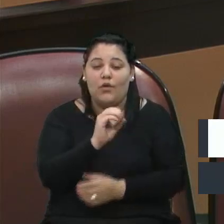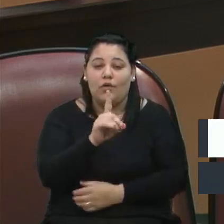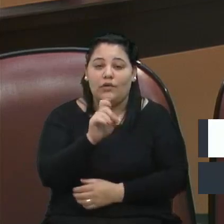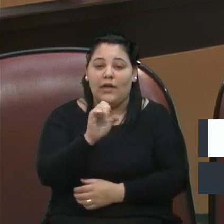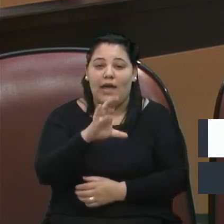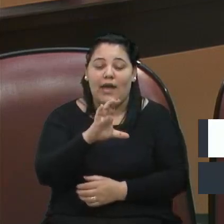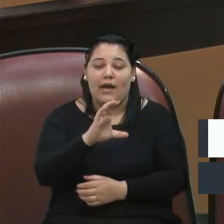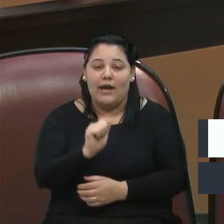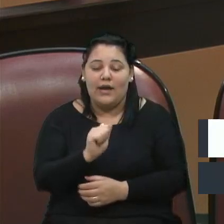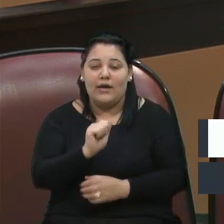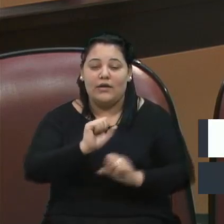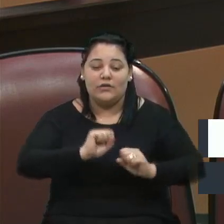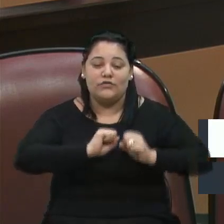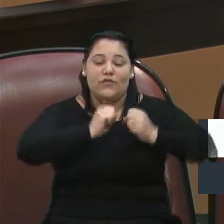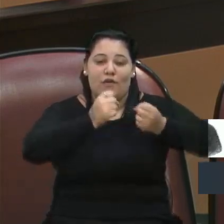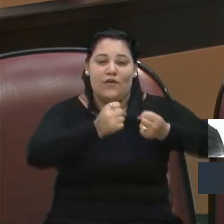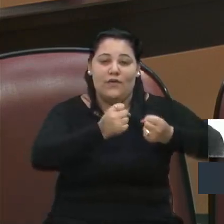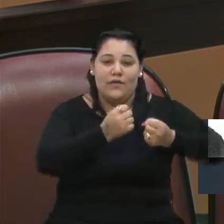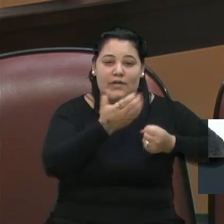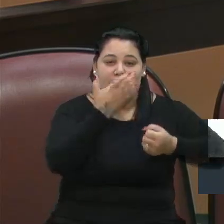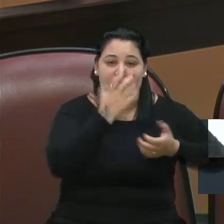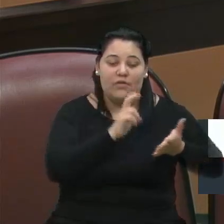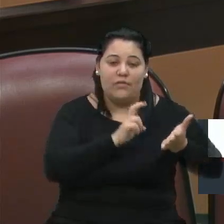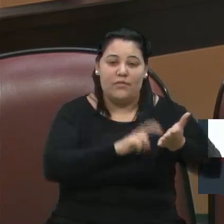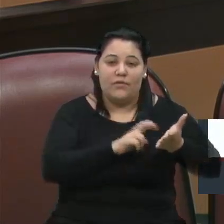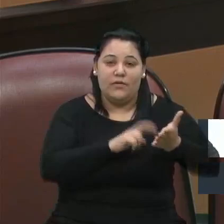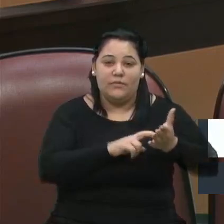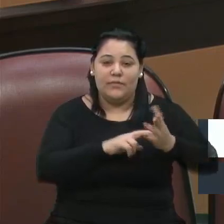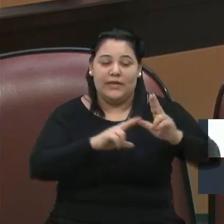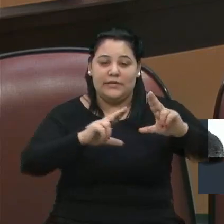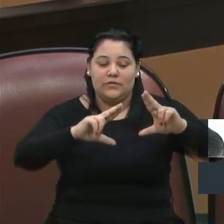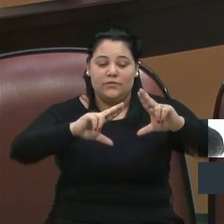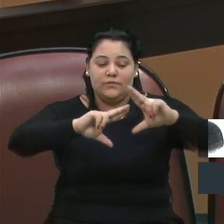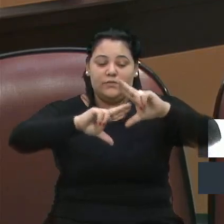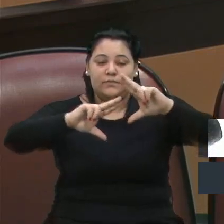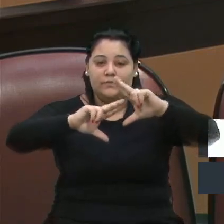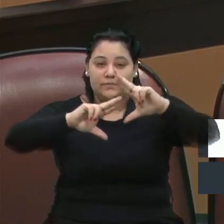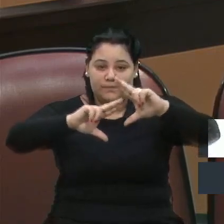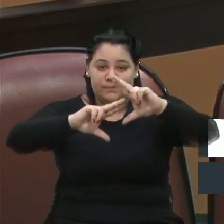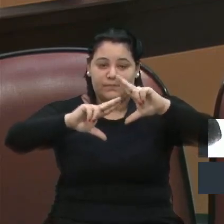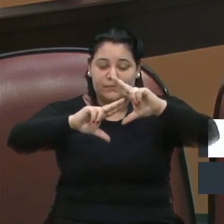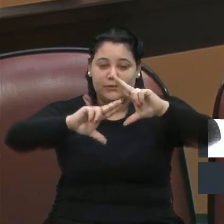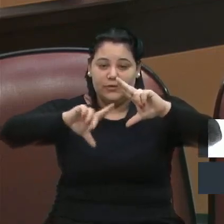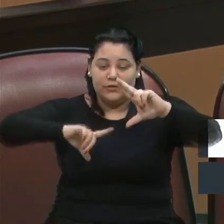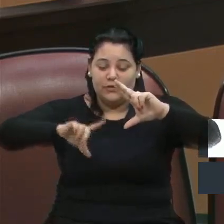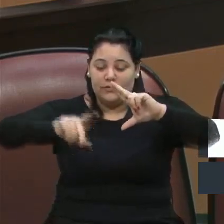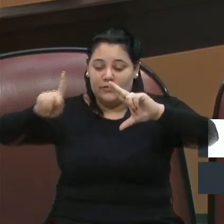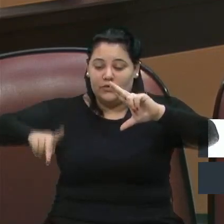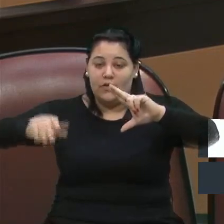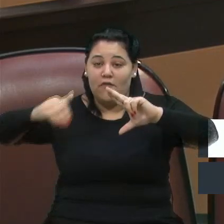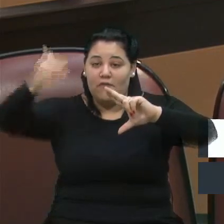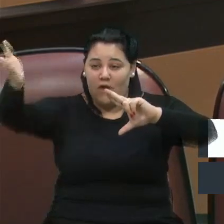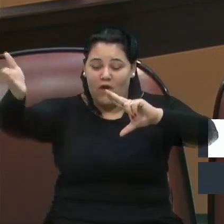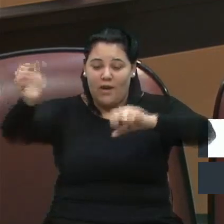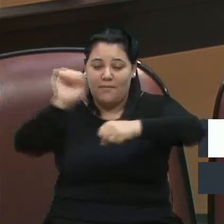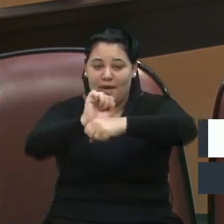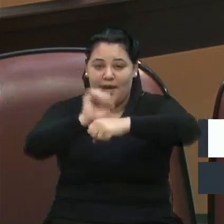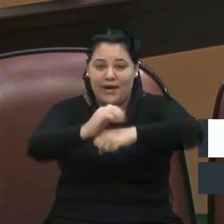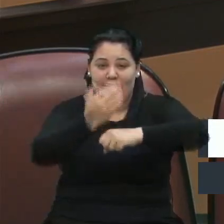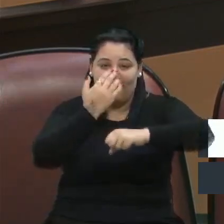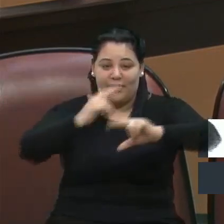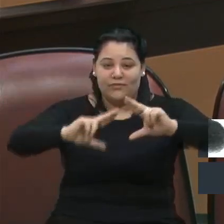todos os dias o lixo. Aí vem um cidadão de fora, para ali no caixa eletrônico e vê isso aí e vai dizer, bom, aqui na cidade não